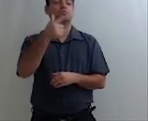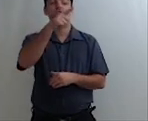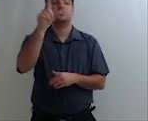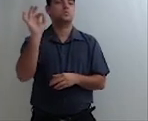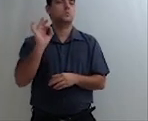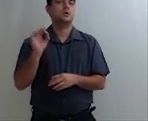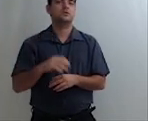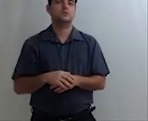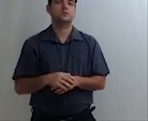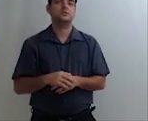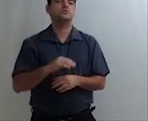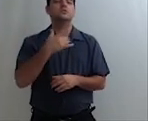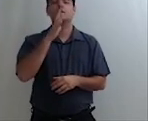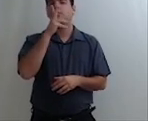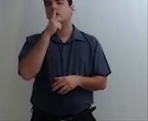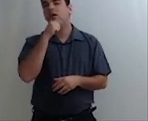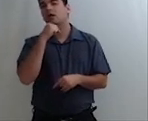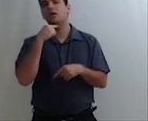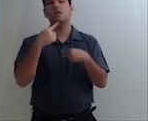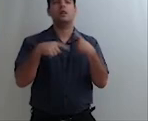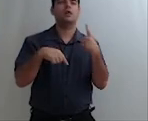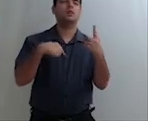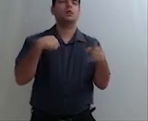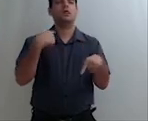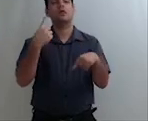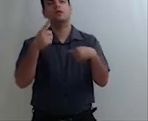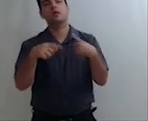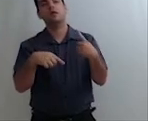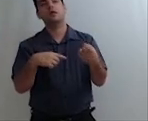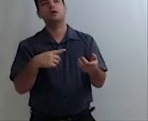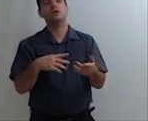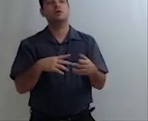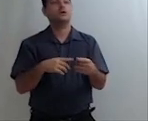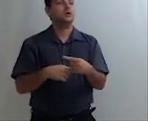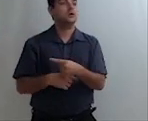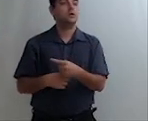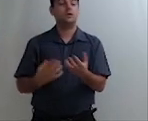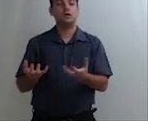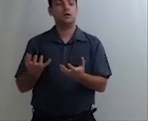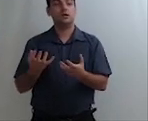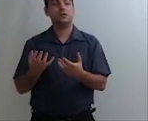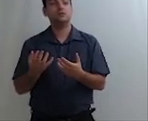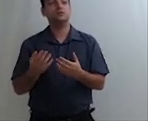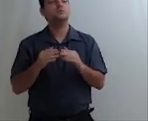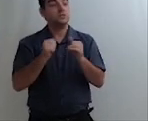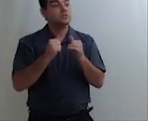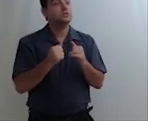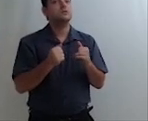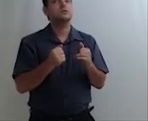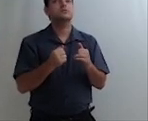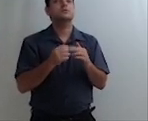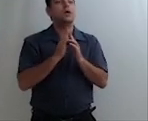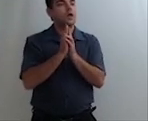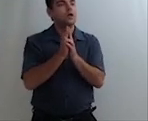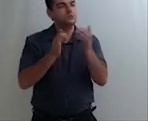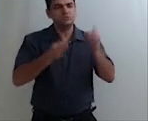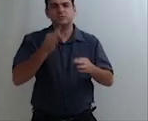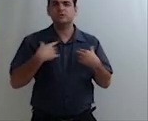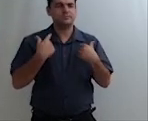postergando postergando e ele está preso querendo querendo pedindo e clamando Por